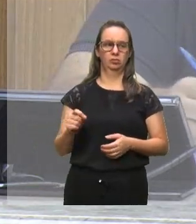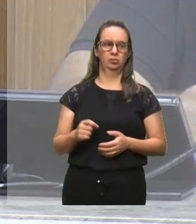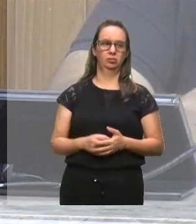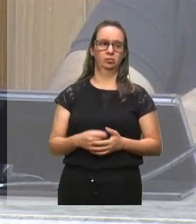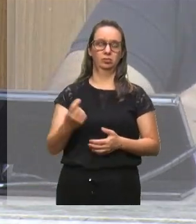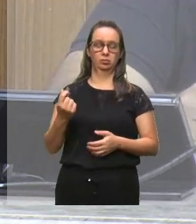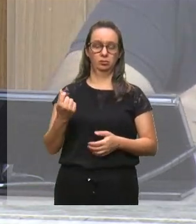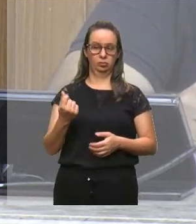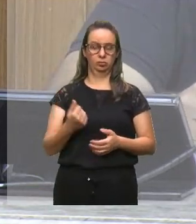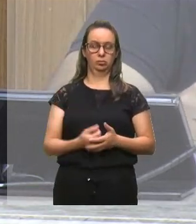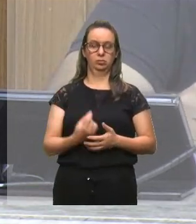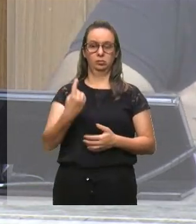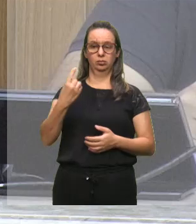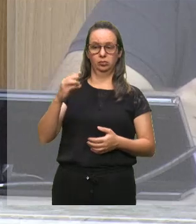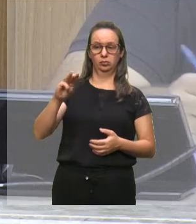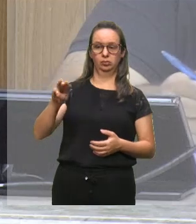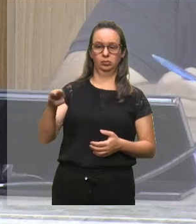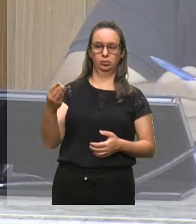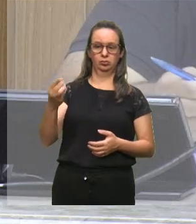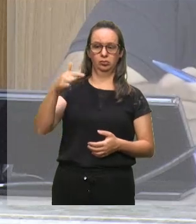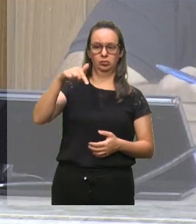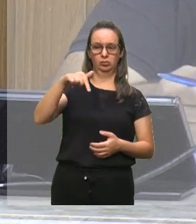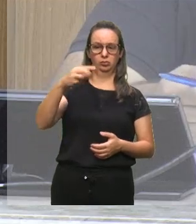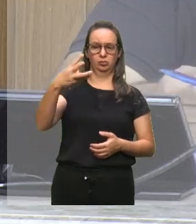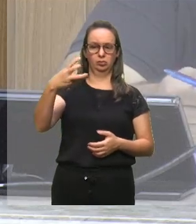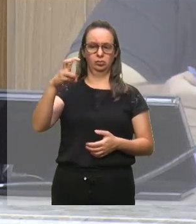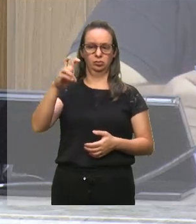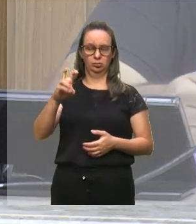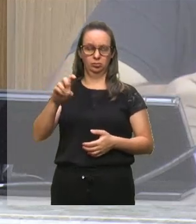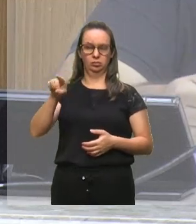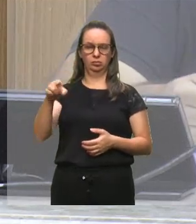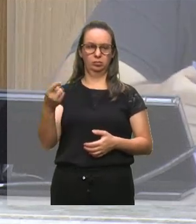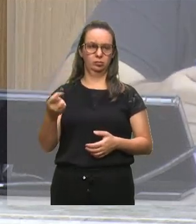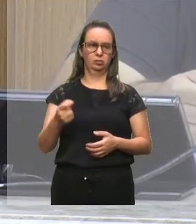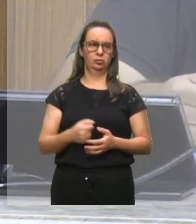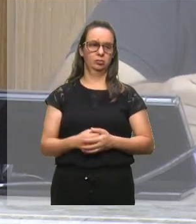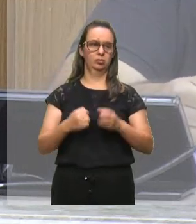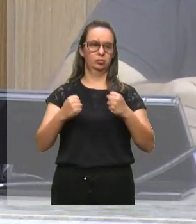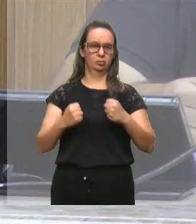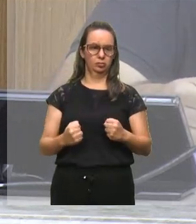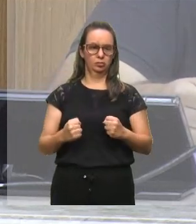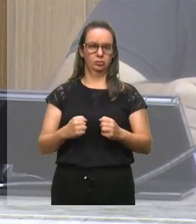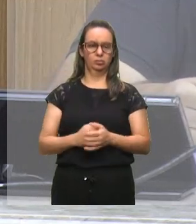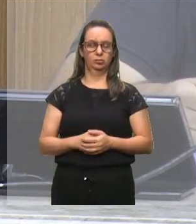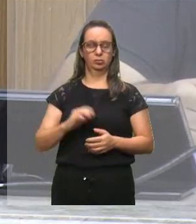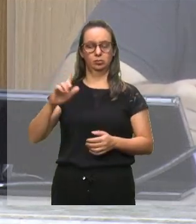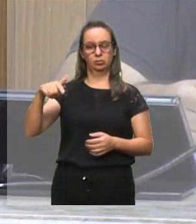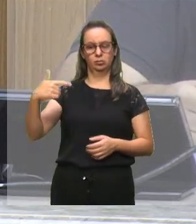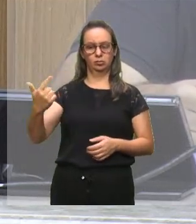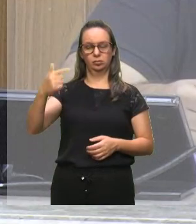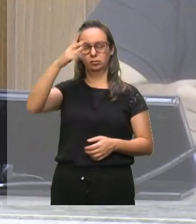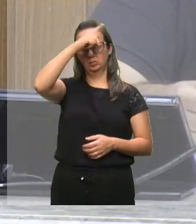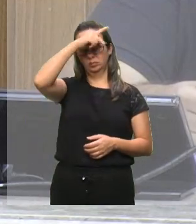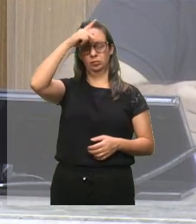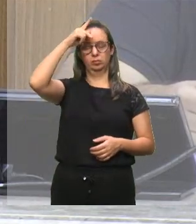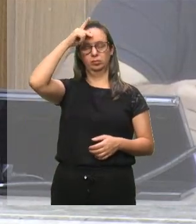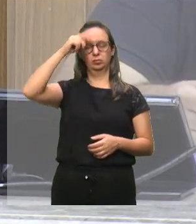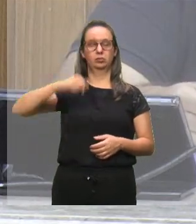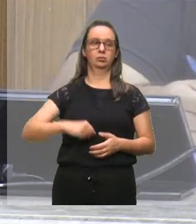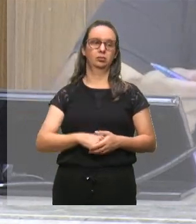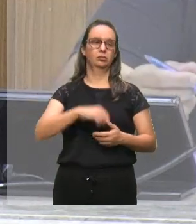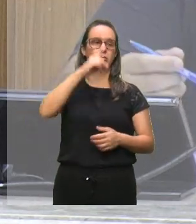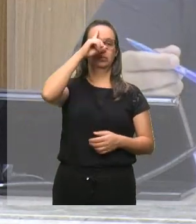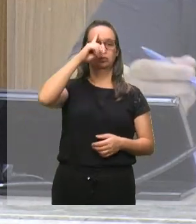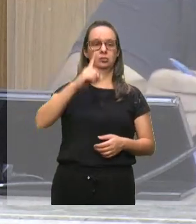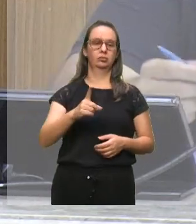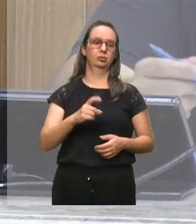de R$ 1.735.400, então, que pode perfeitamente, a próxima gestão, destinar